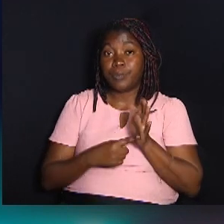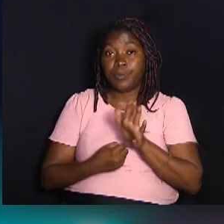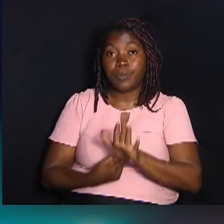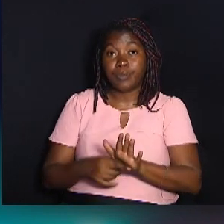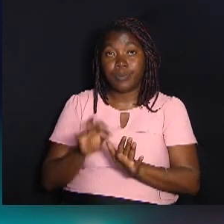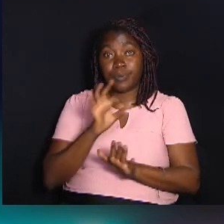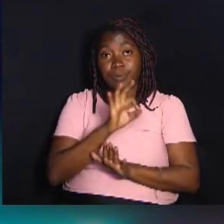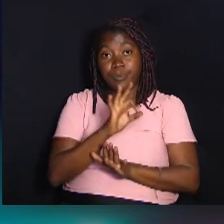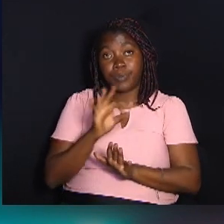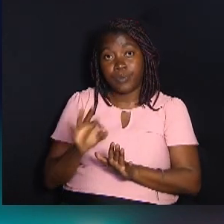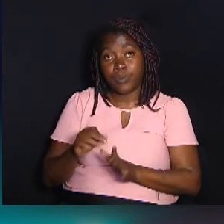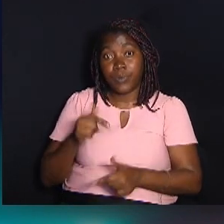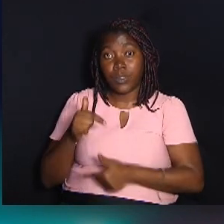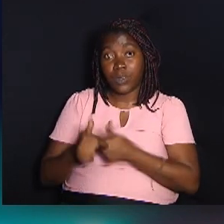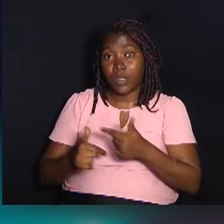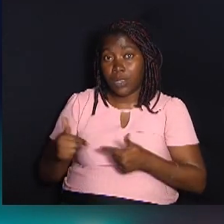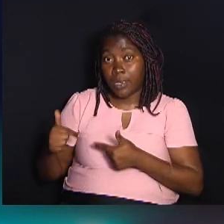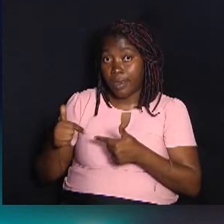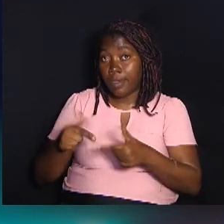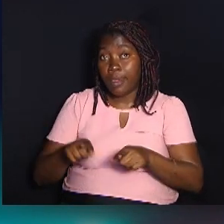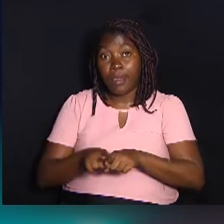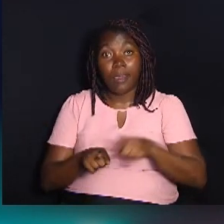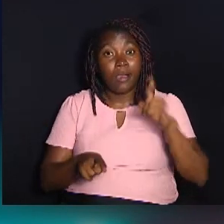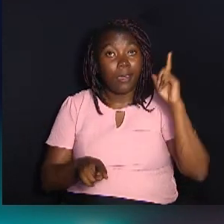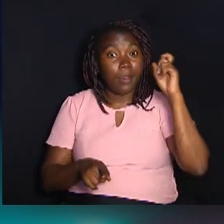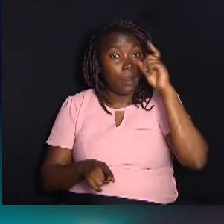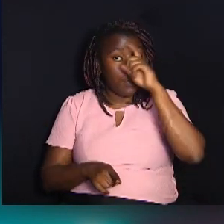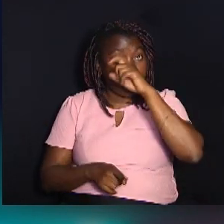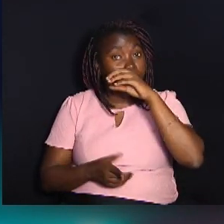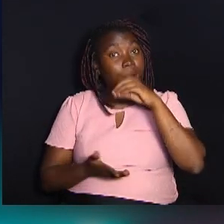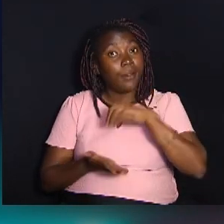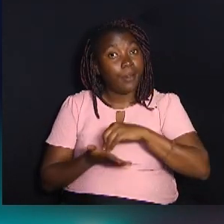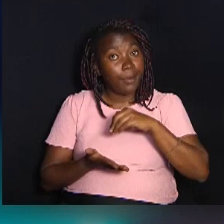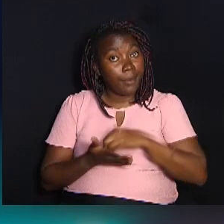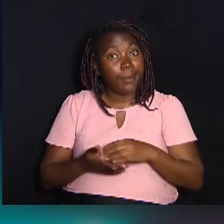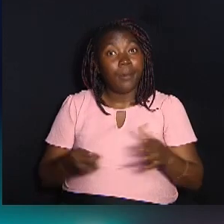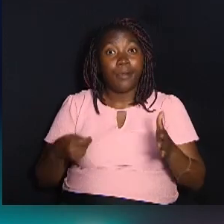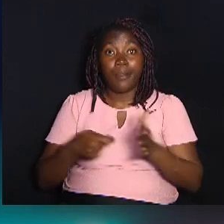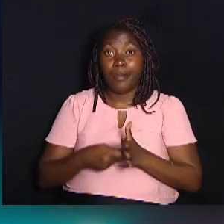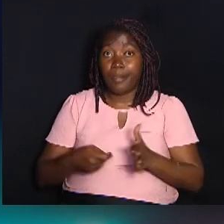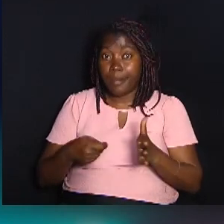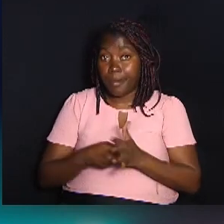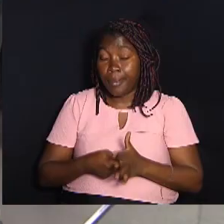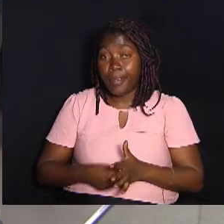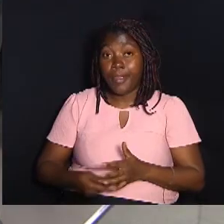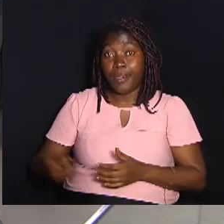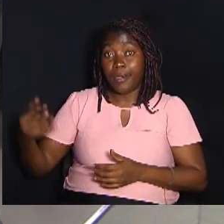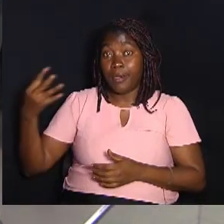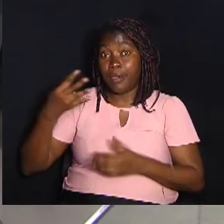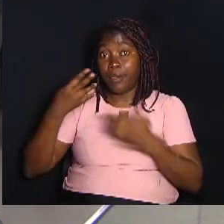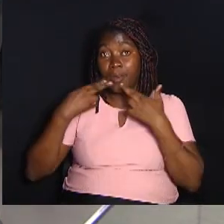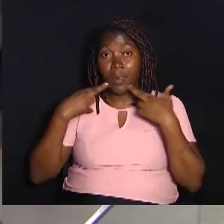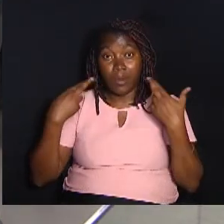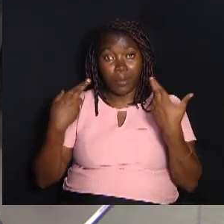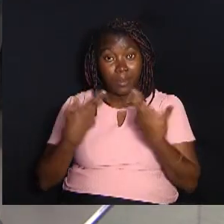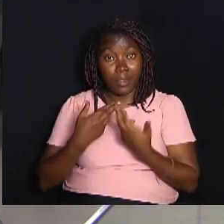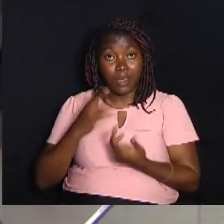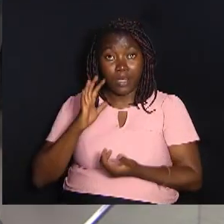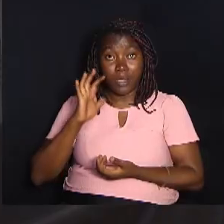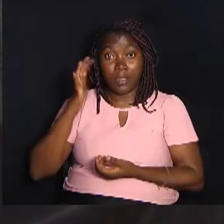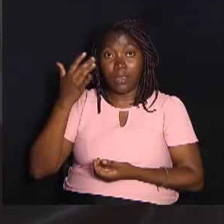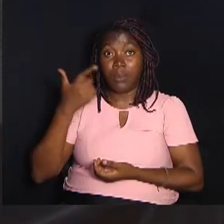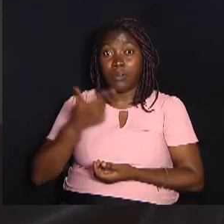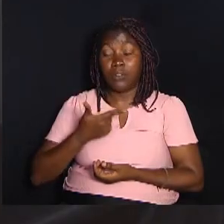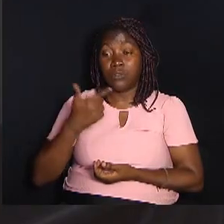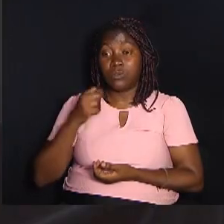estatísticas das operações realizadas e os desafios que ainda precisam ser enfrentados na quarta reunião ocorrida